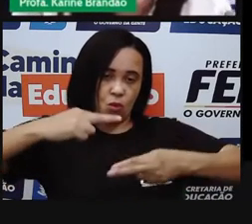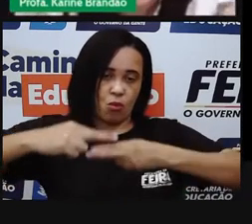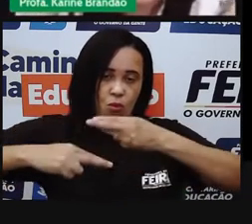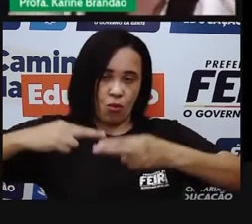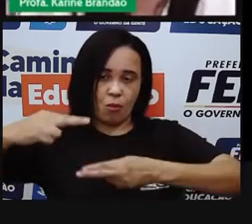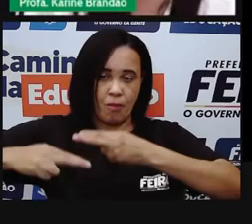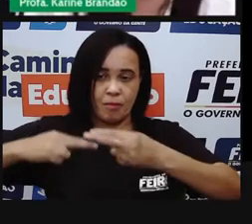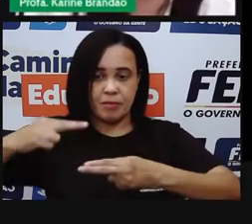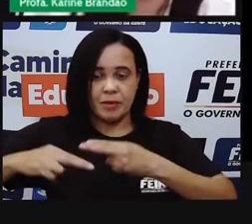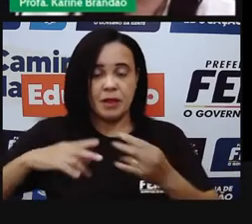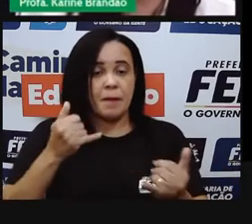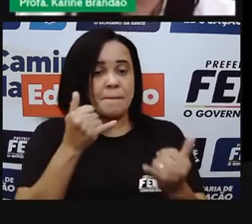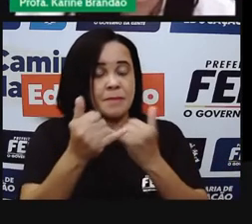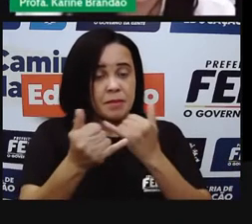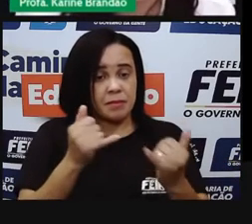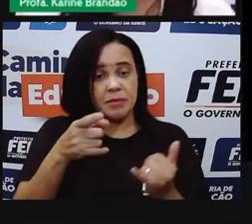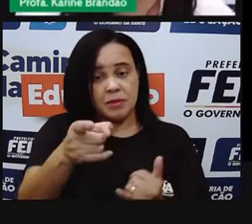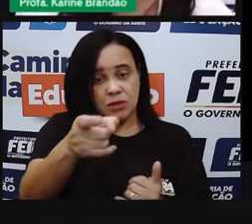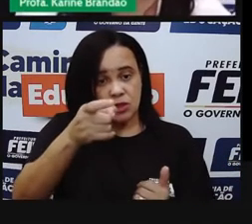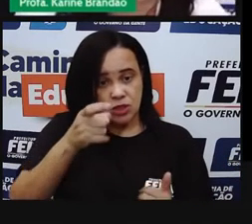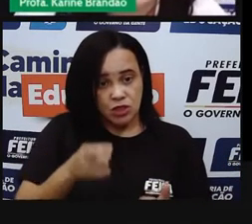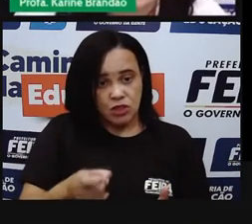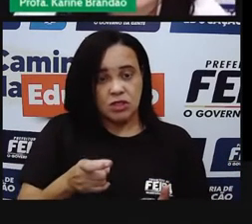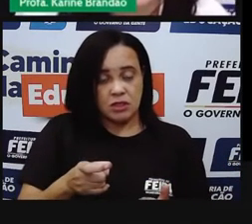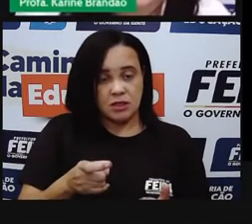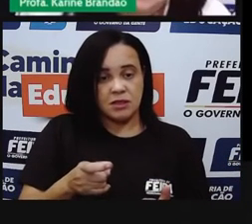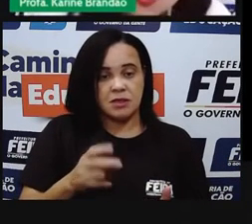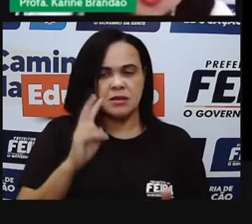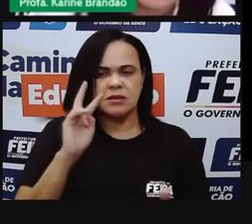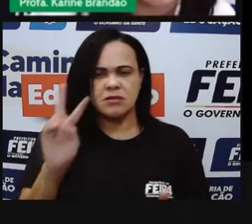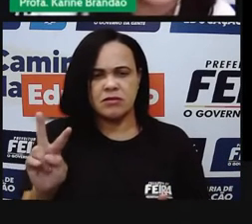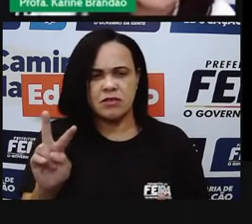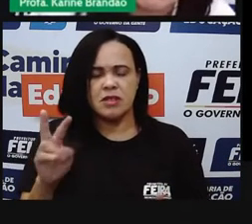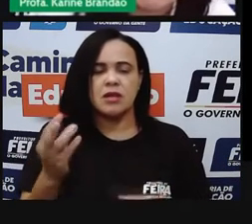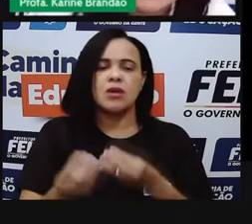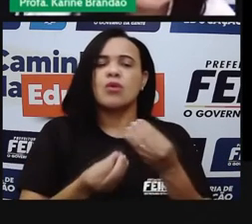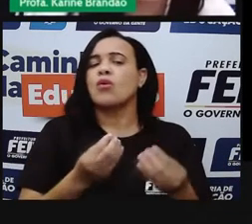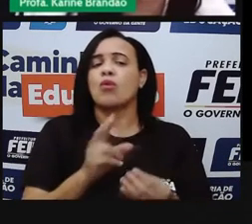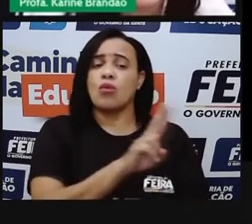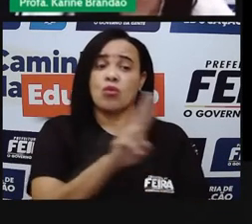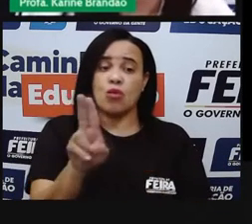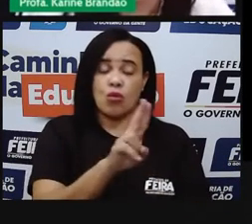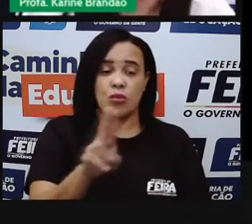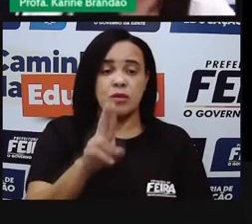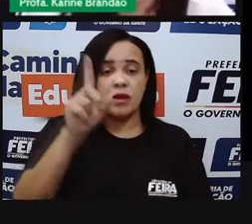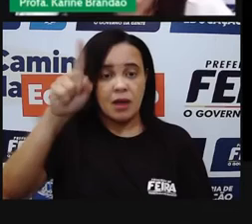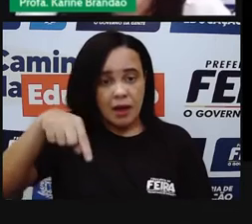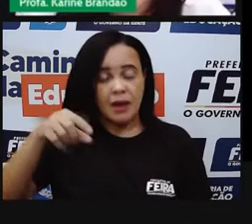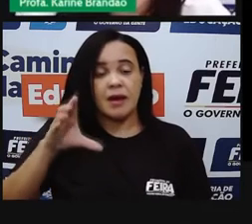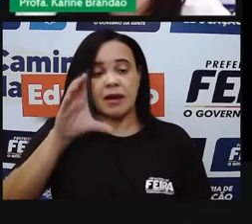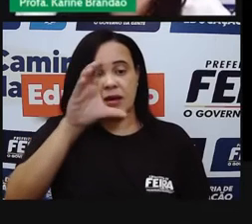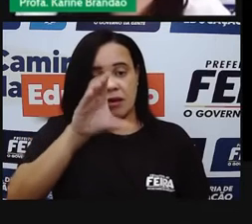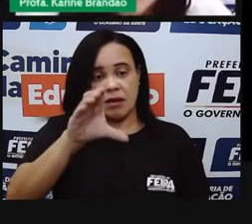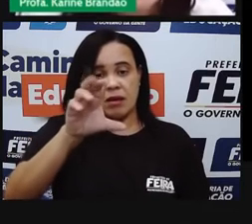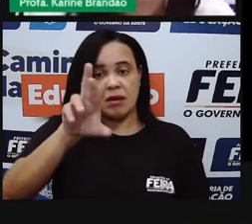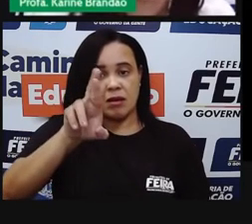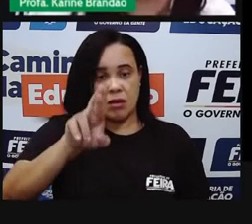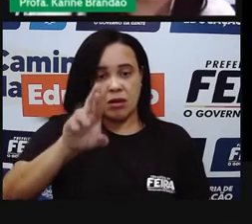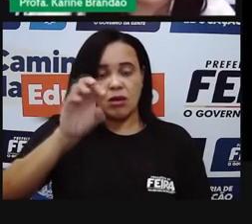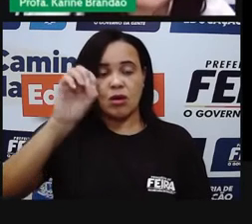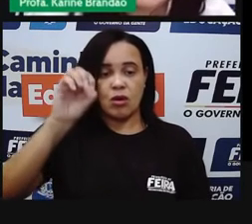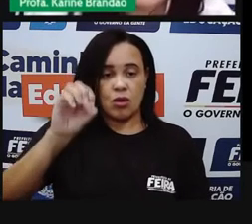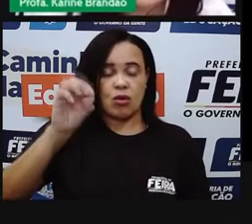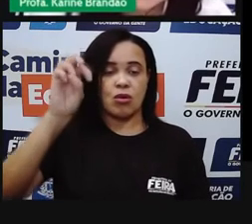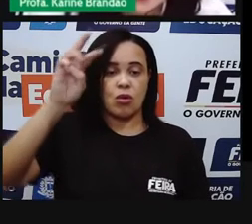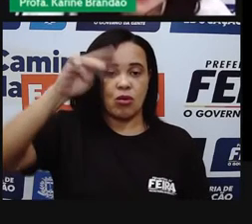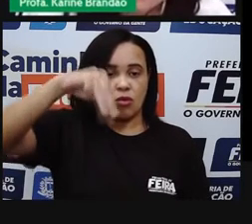exemplo, para nós, seres humanos, é o que a gente vai chamar de cromossomo. Então, o que é o cromossomo PRO? É o